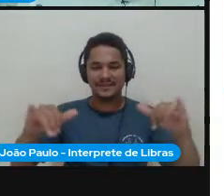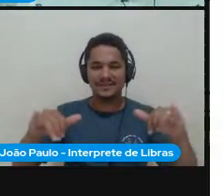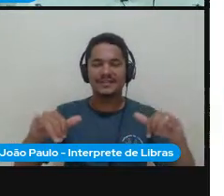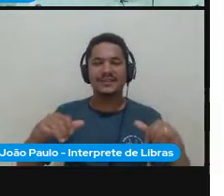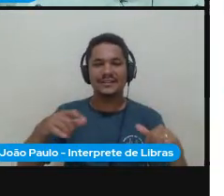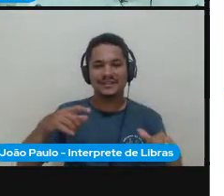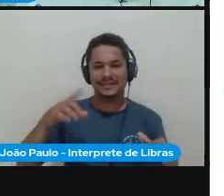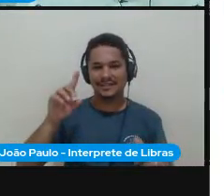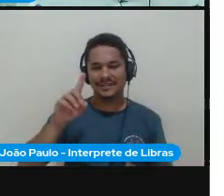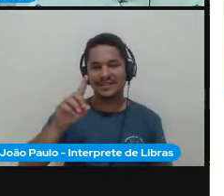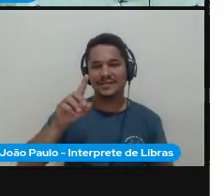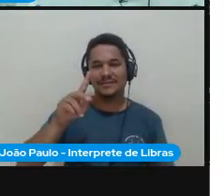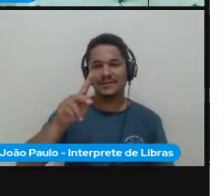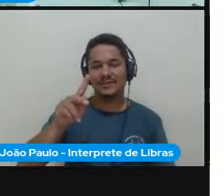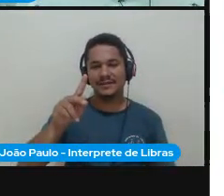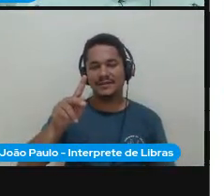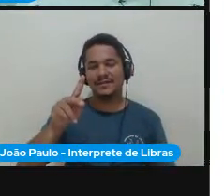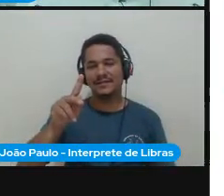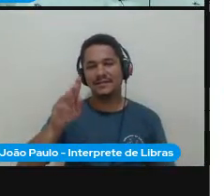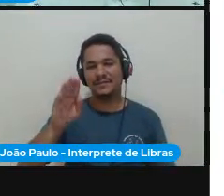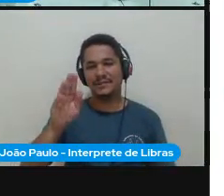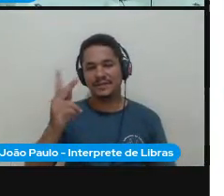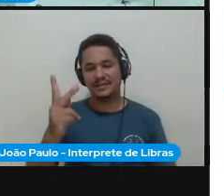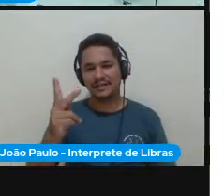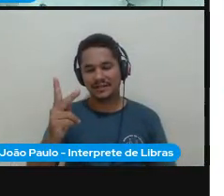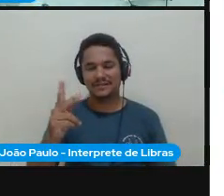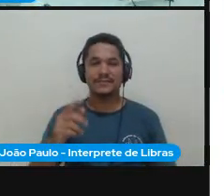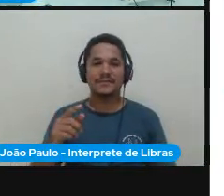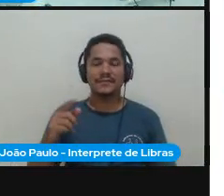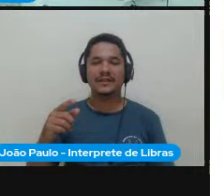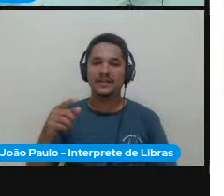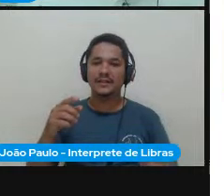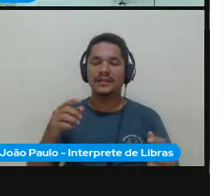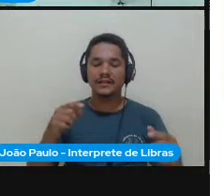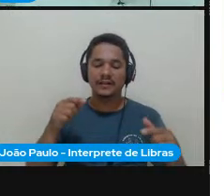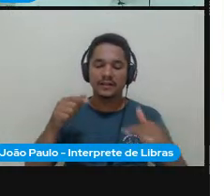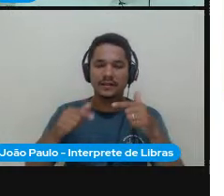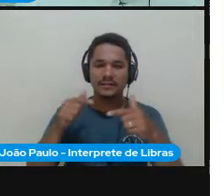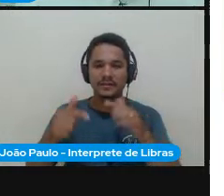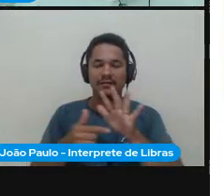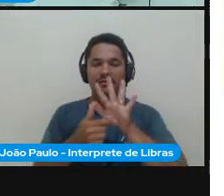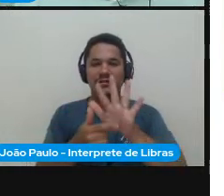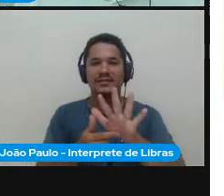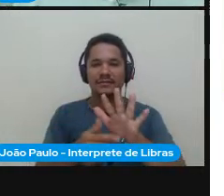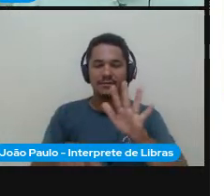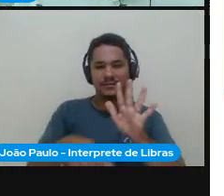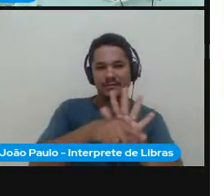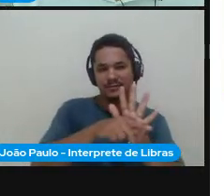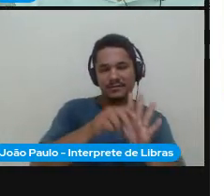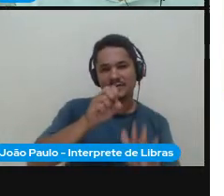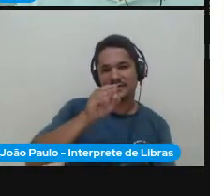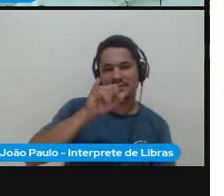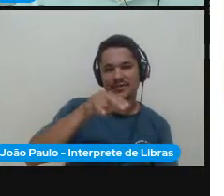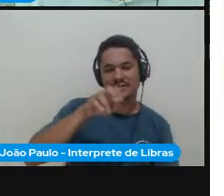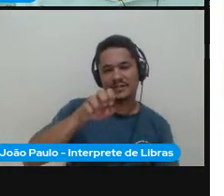cidade, que lá tem as ofertas do Cine, tanto de trabalho, tanto de curso, que vocês poderão se inscrever na própria